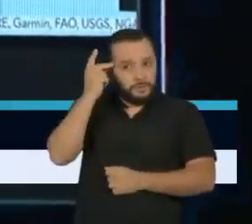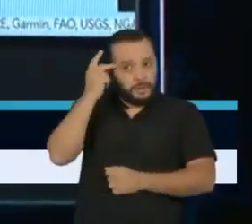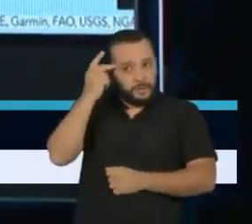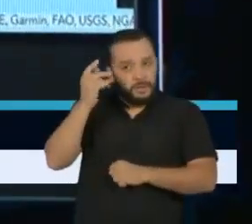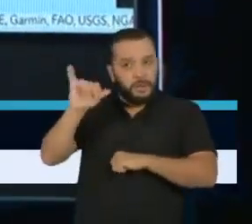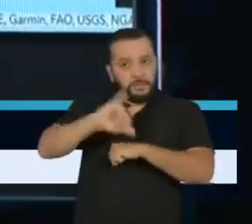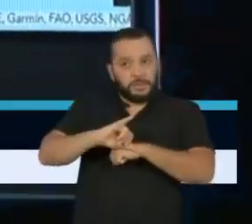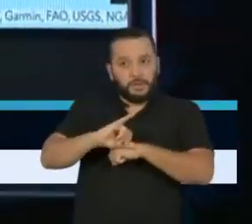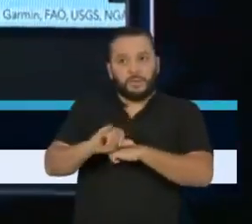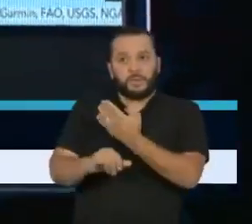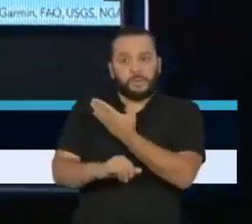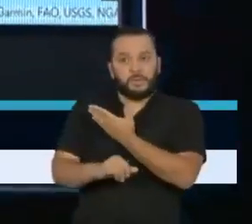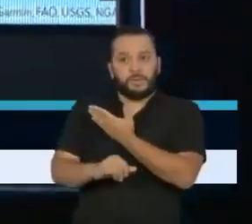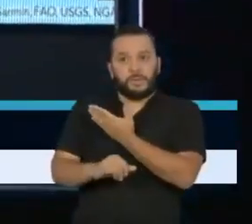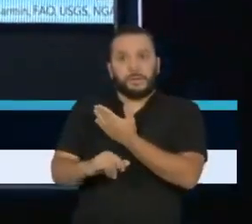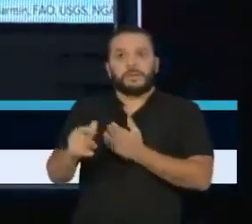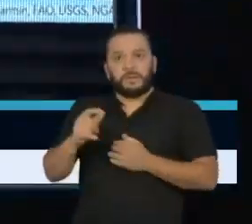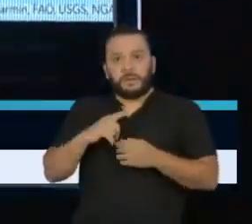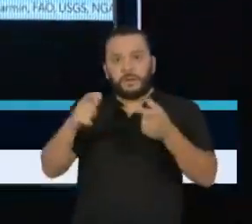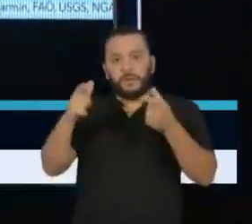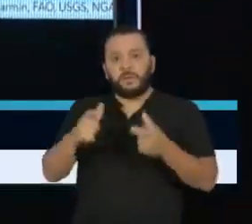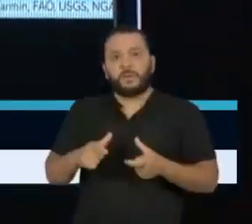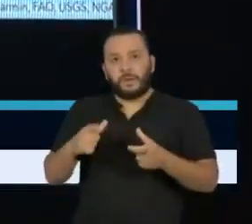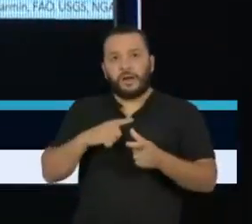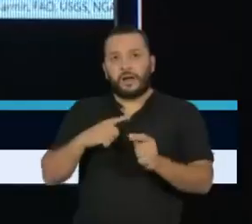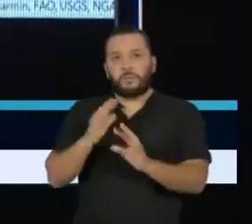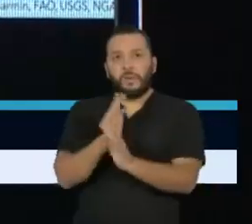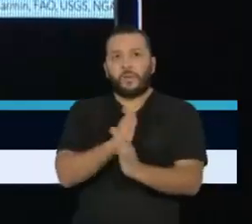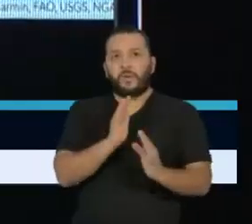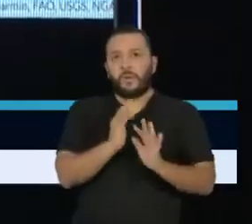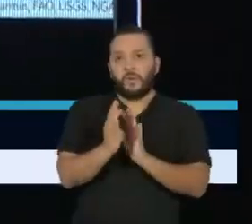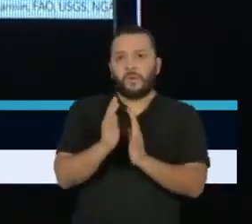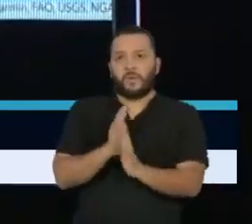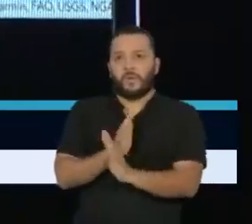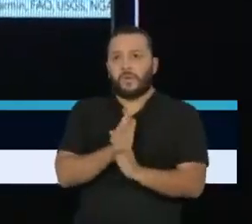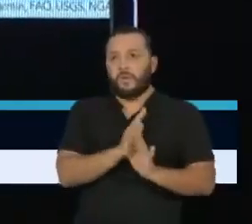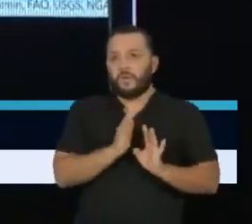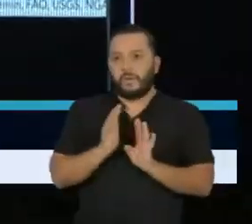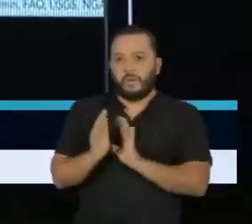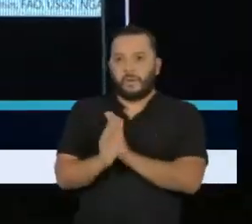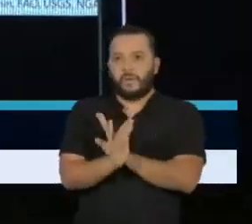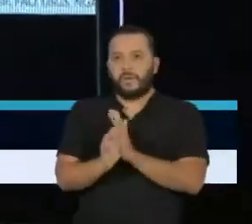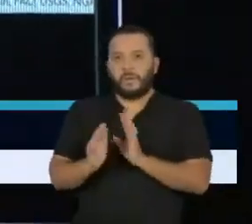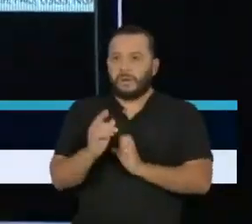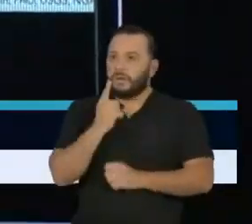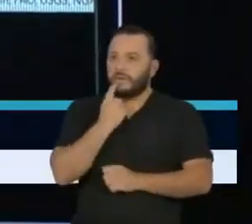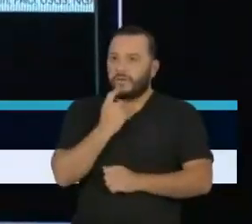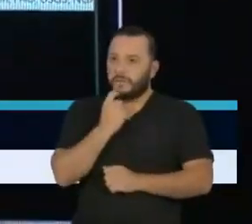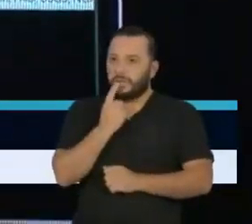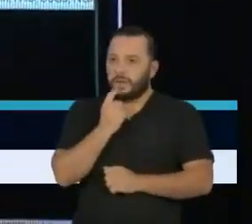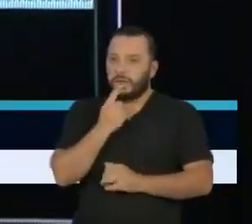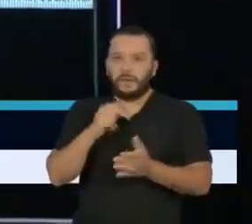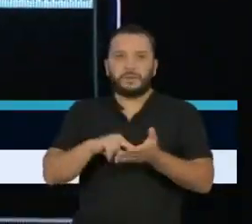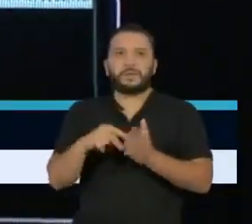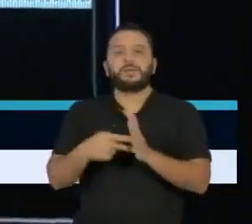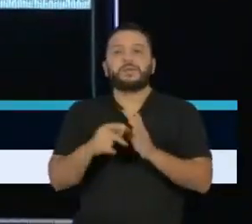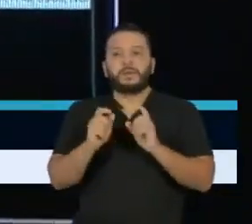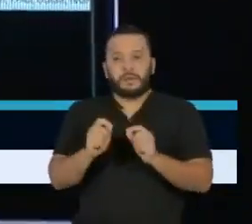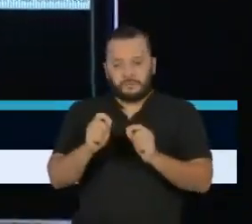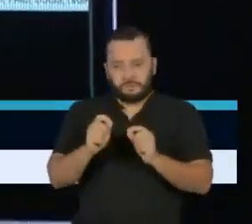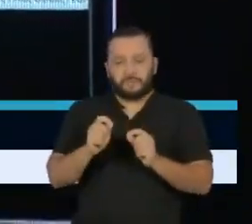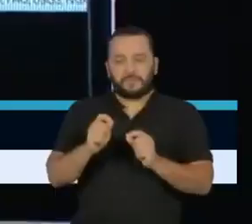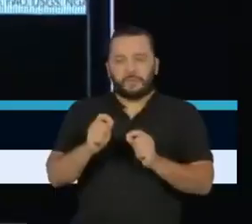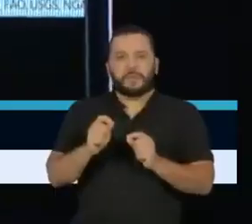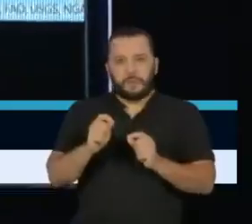a região com maior concentração de casos. Novamente, o que está em vermelho aqui são